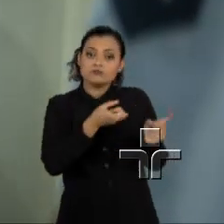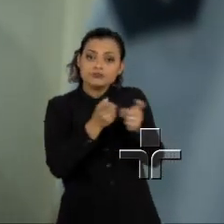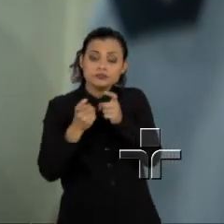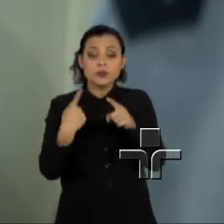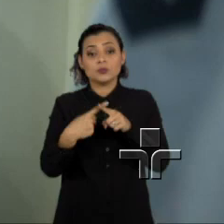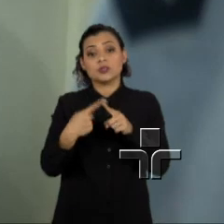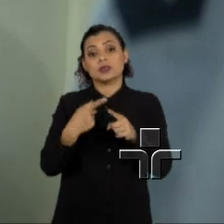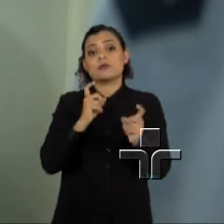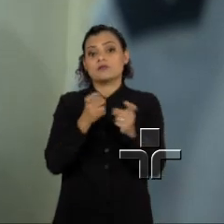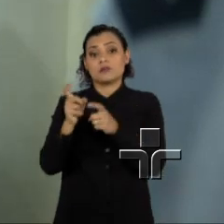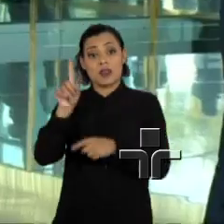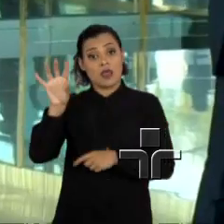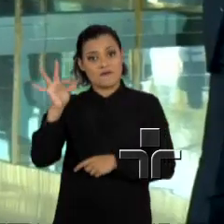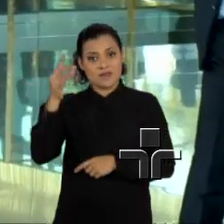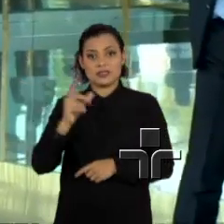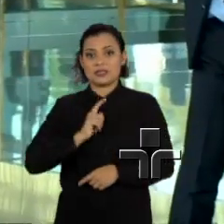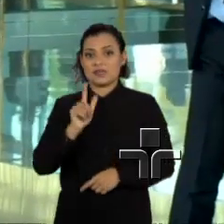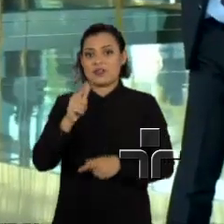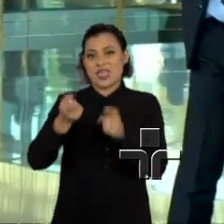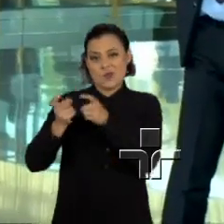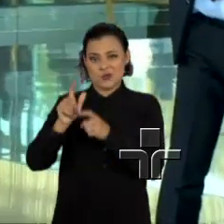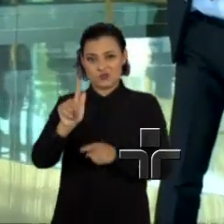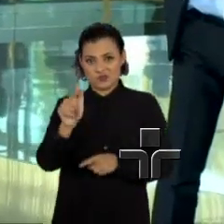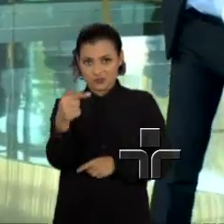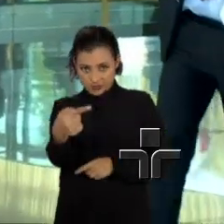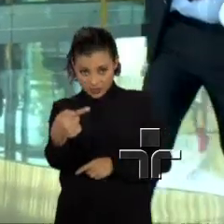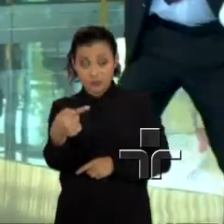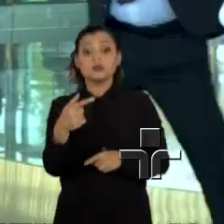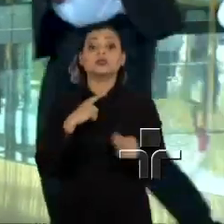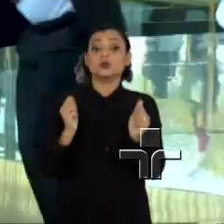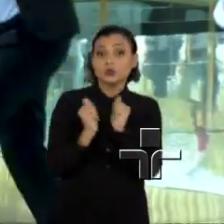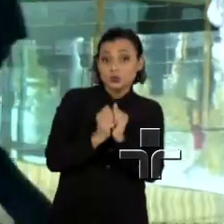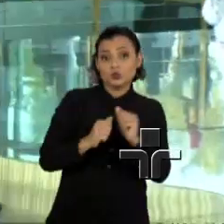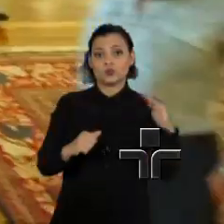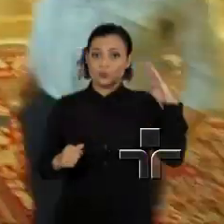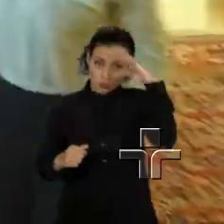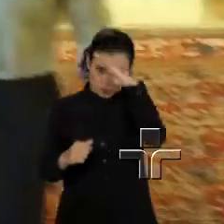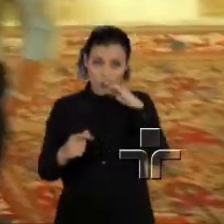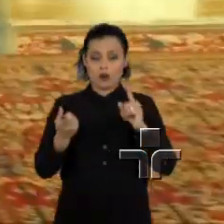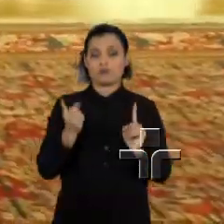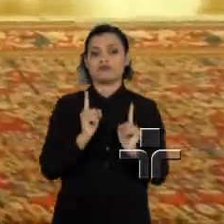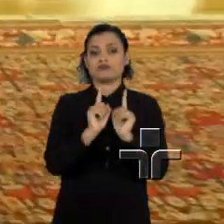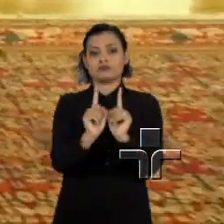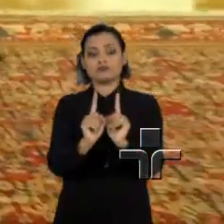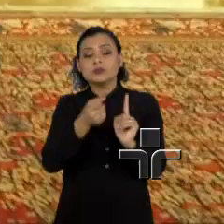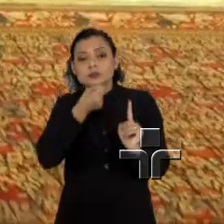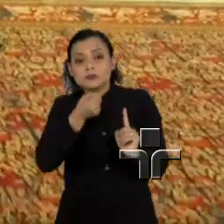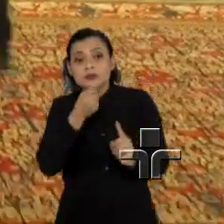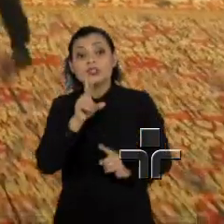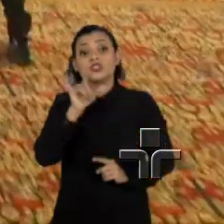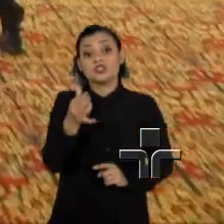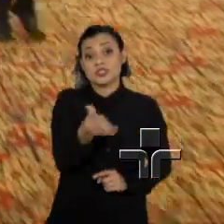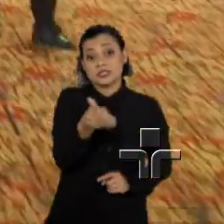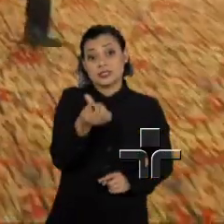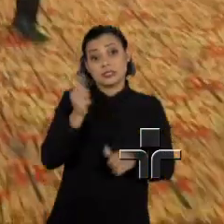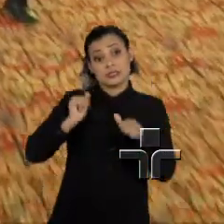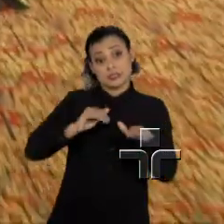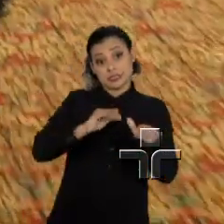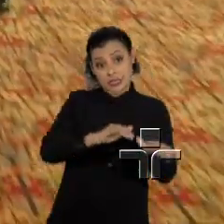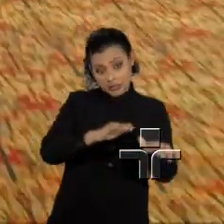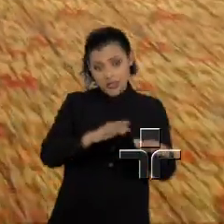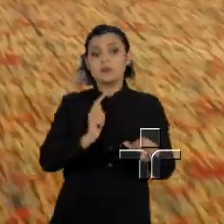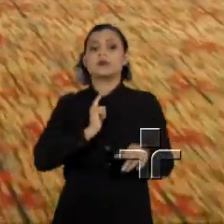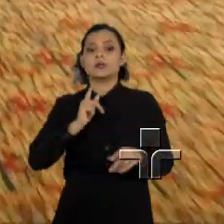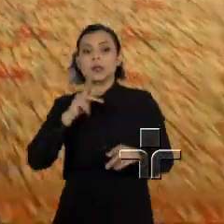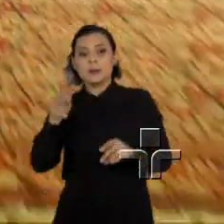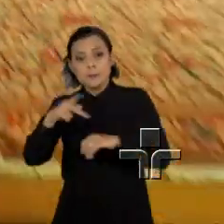do G7 na França. Em entrevista ao lado dele, o presidente Jair Bolsonaro informou que no próximo dia 6 de setembro, presidentes